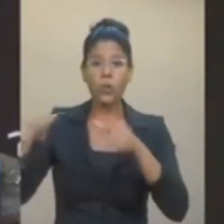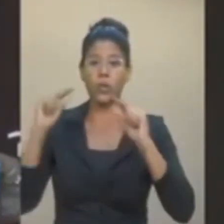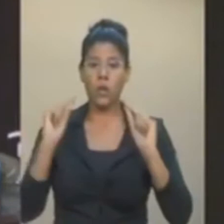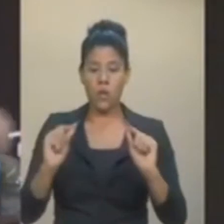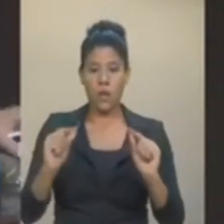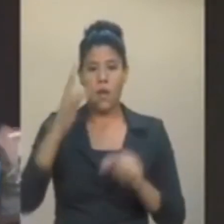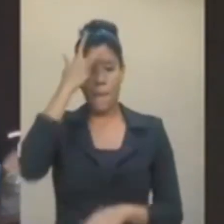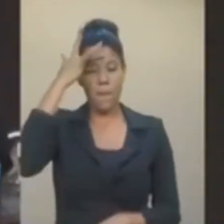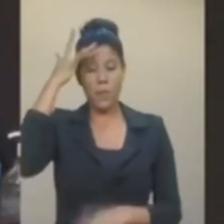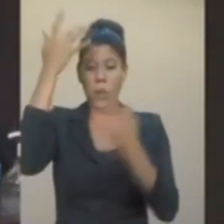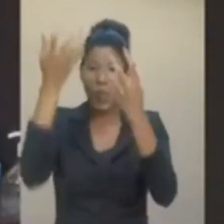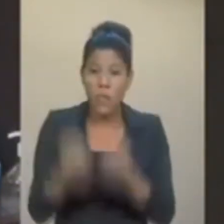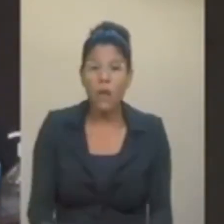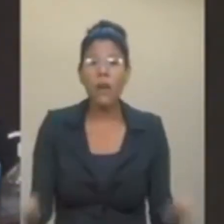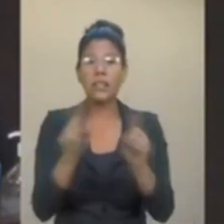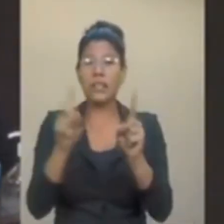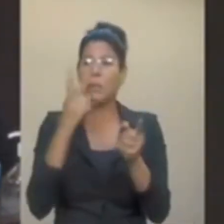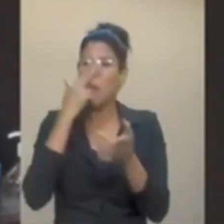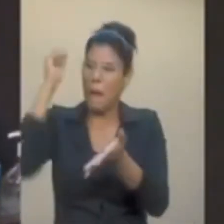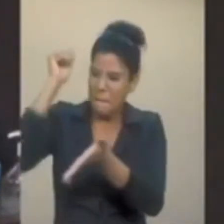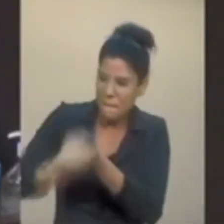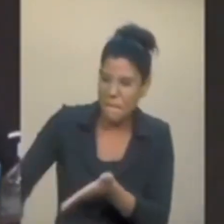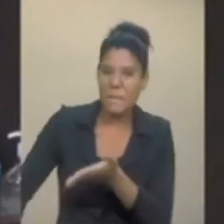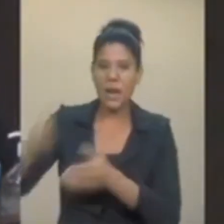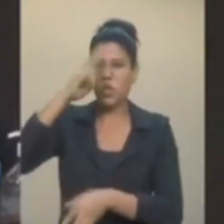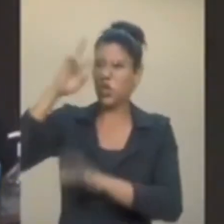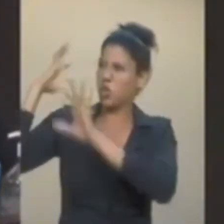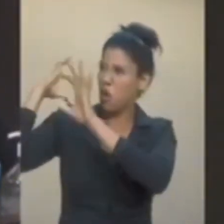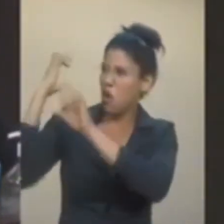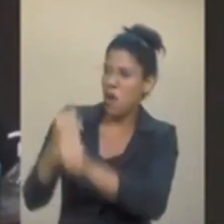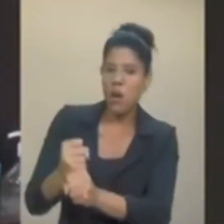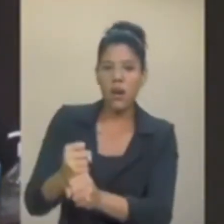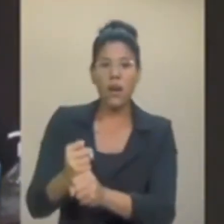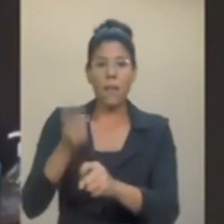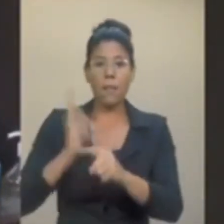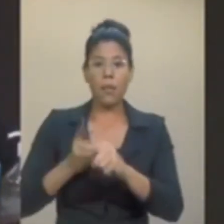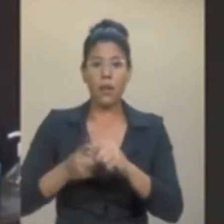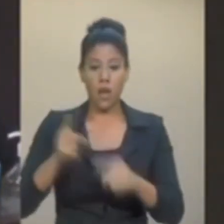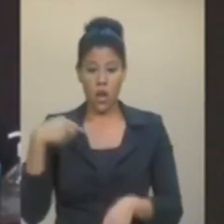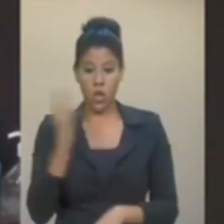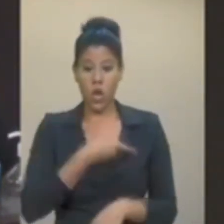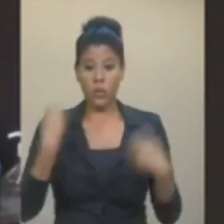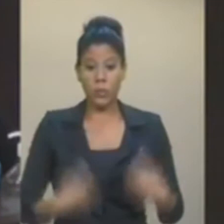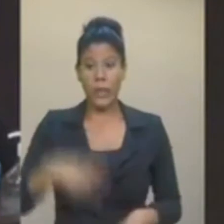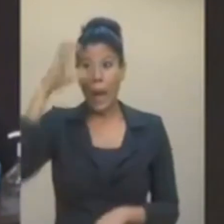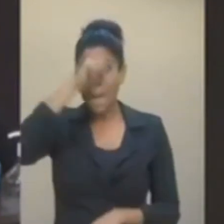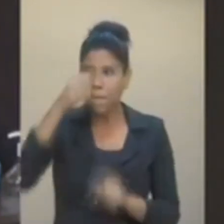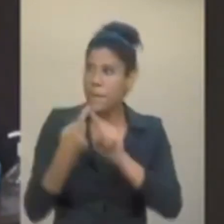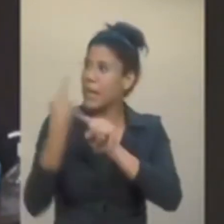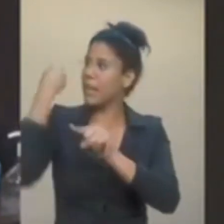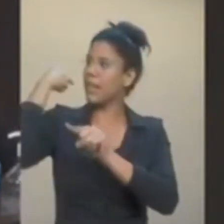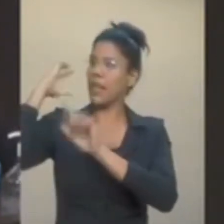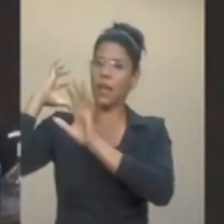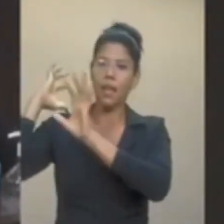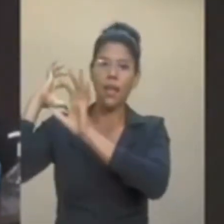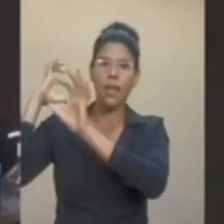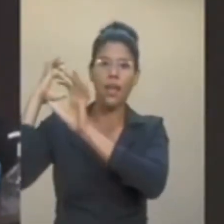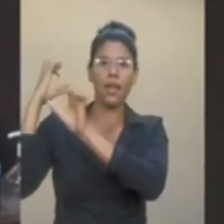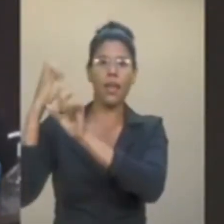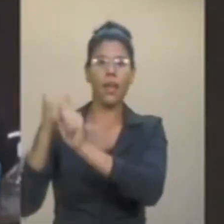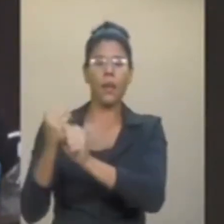permitem apagar as mazelas, porque sabe que nós aprendemos com elas. Aqueles que